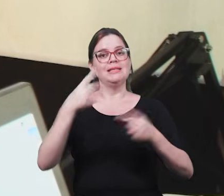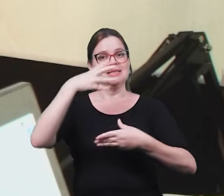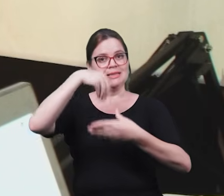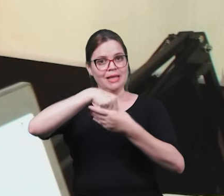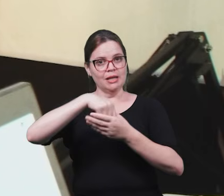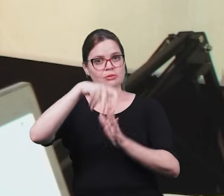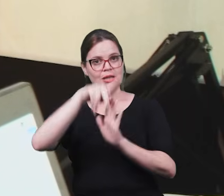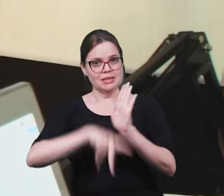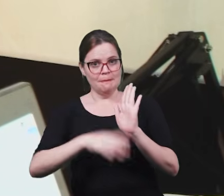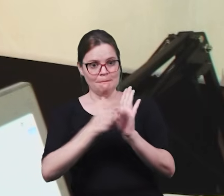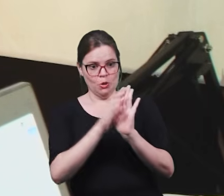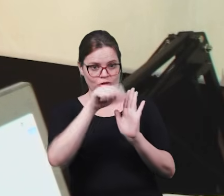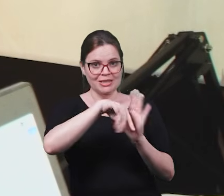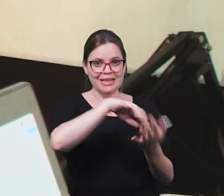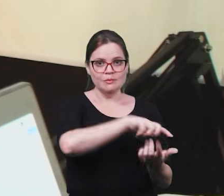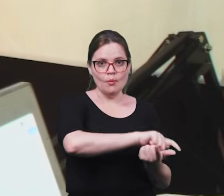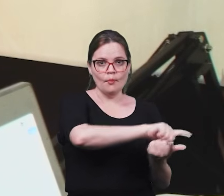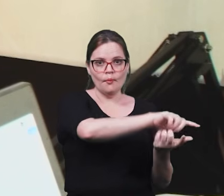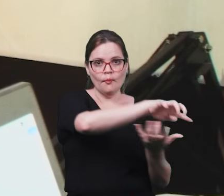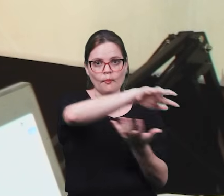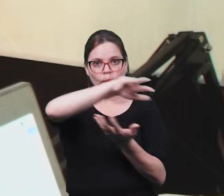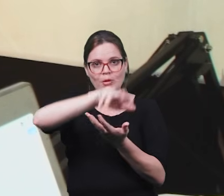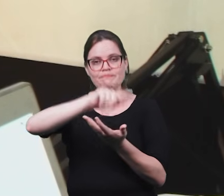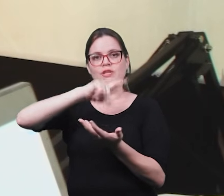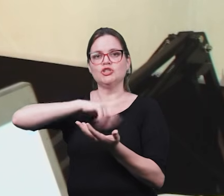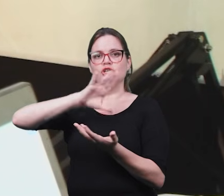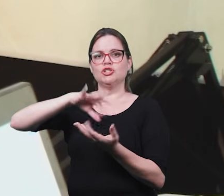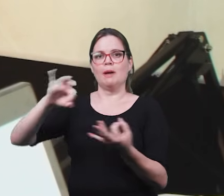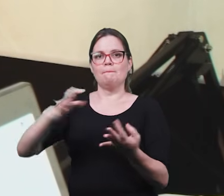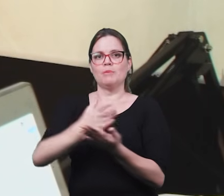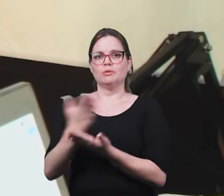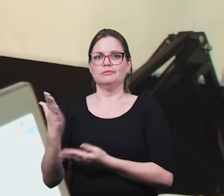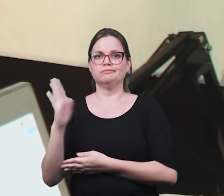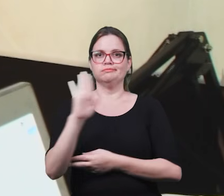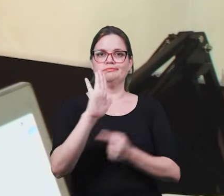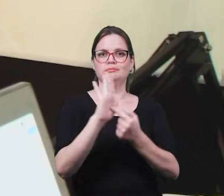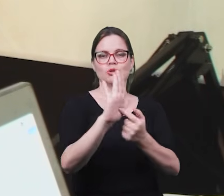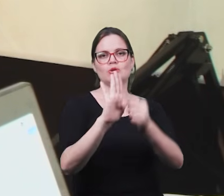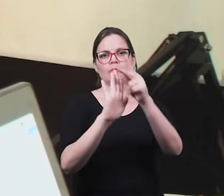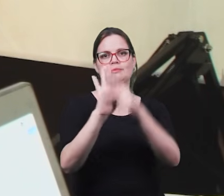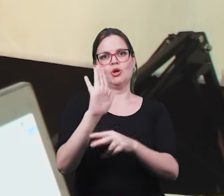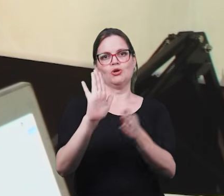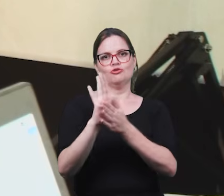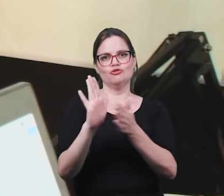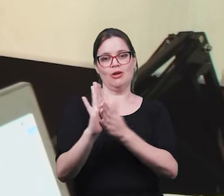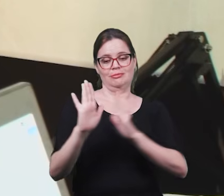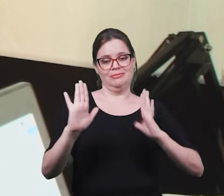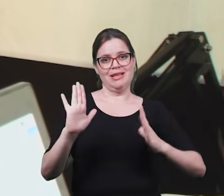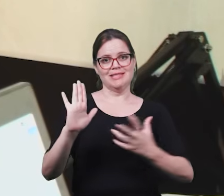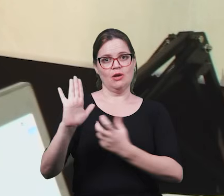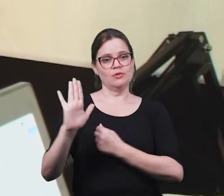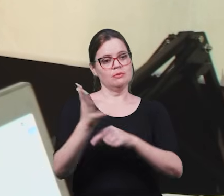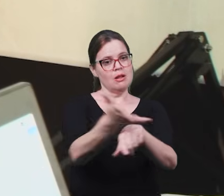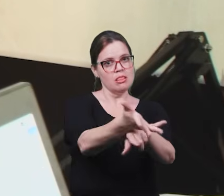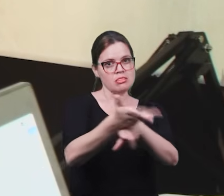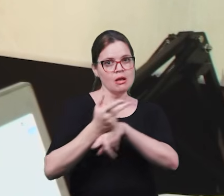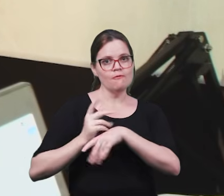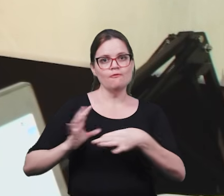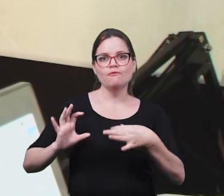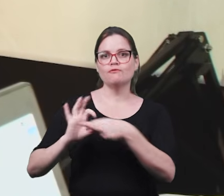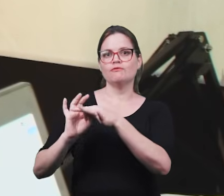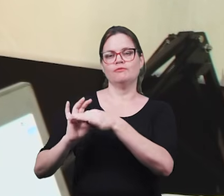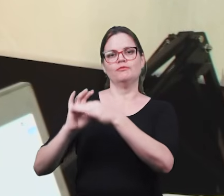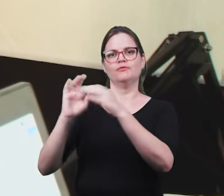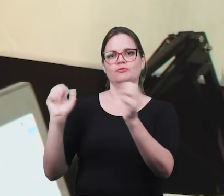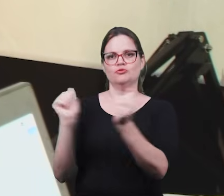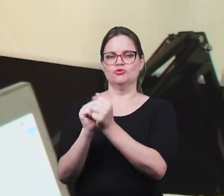redenção. Porque o Senhor tinha como prazer e tem como prazer o resgate do homem, trazer o homem de volta. Então, Deus